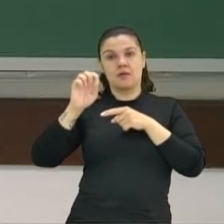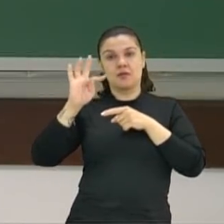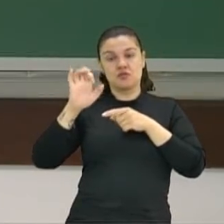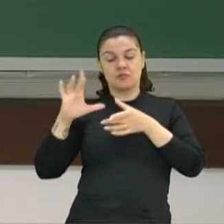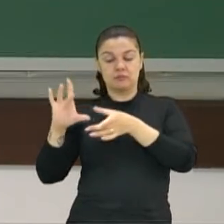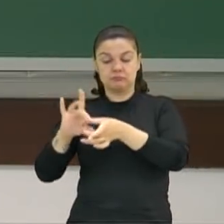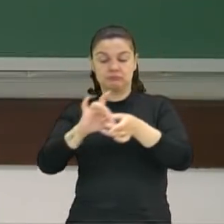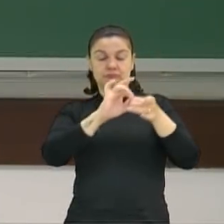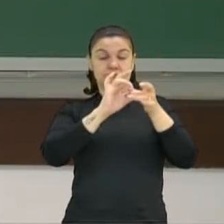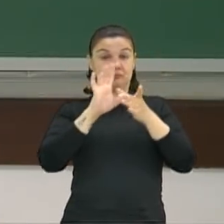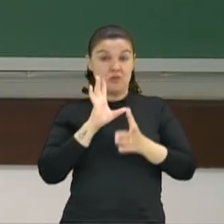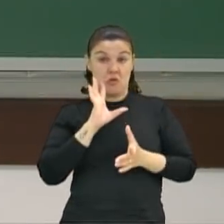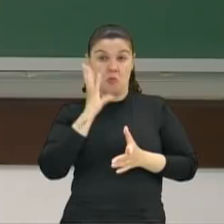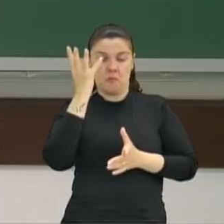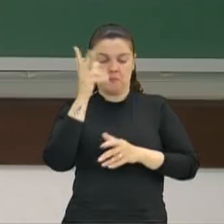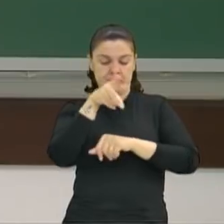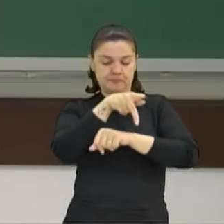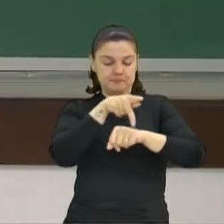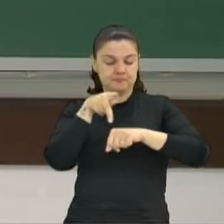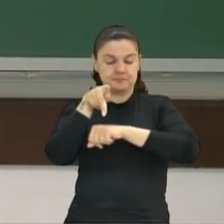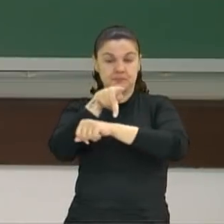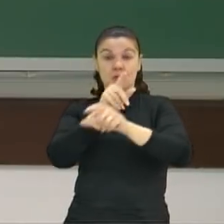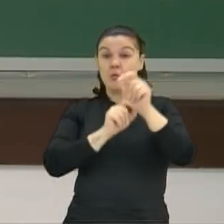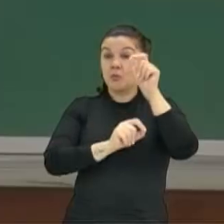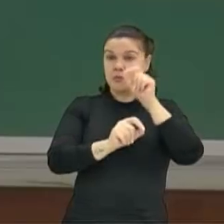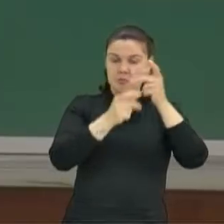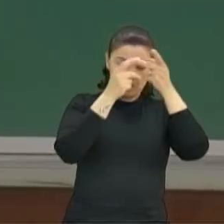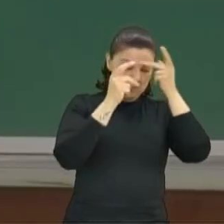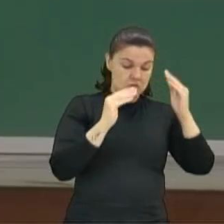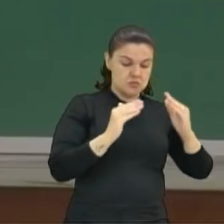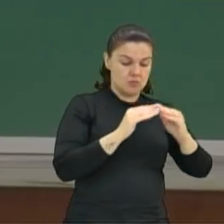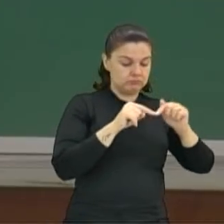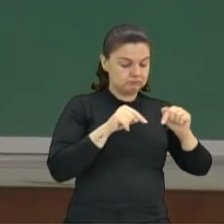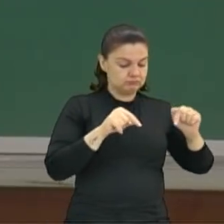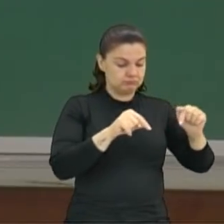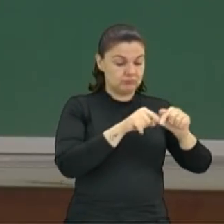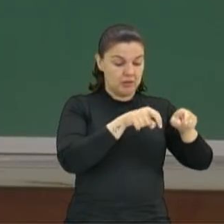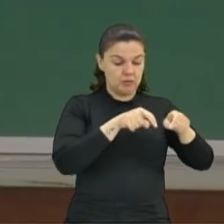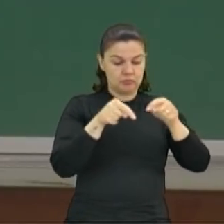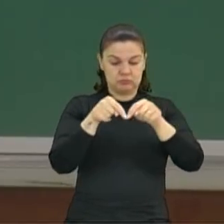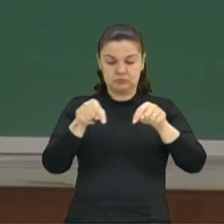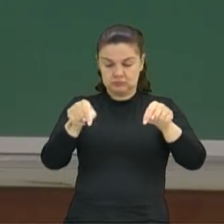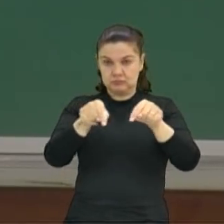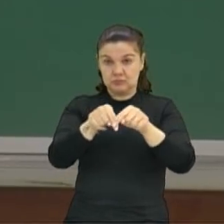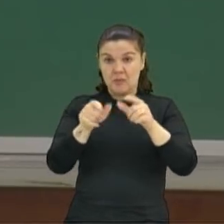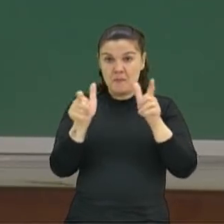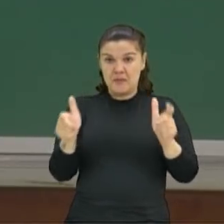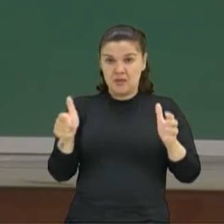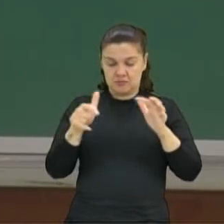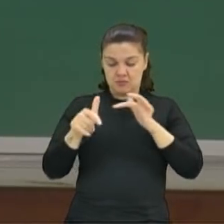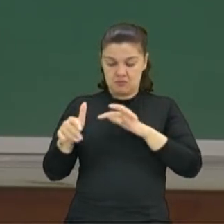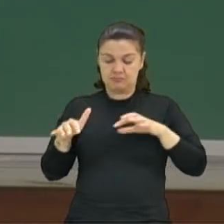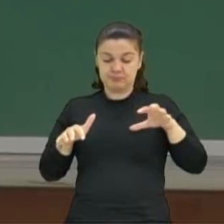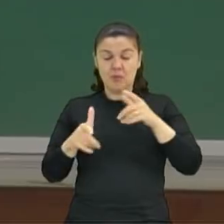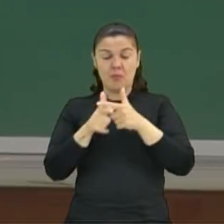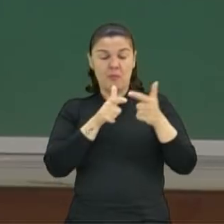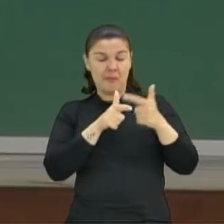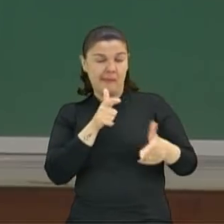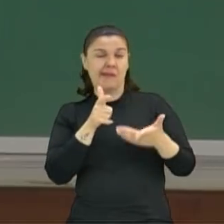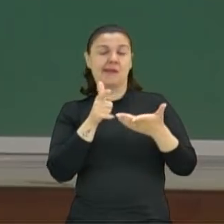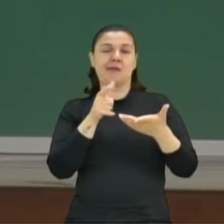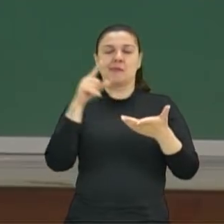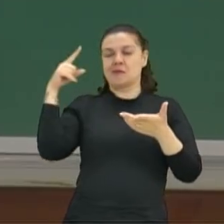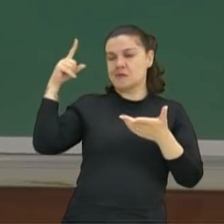em vários países, em que pequenos proprietários eles resolvem grande parte dos seus problemas, suas dificuldades